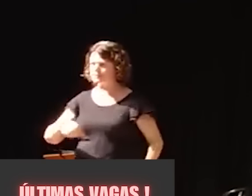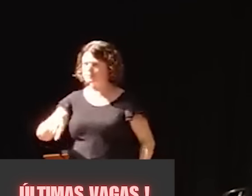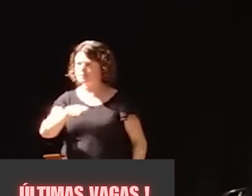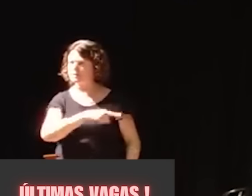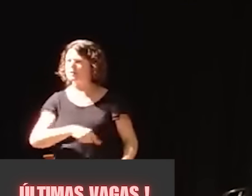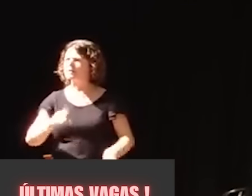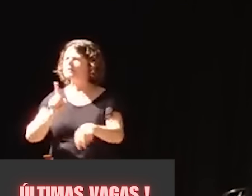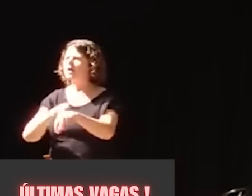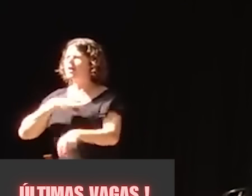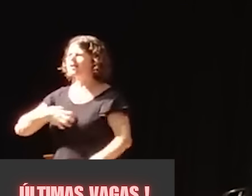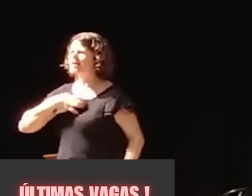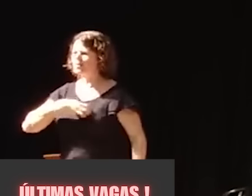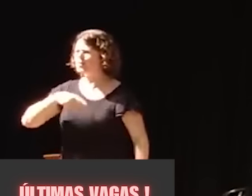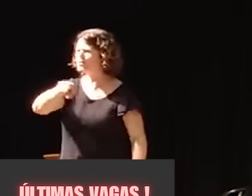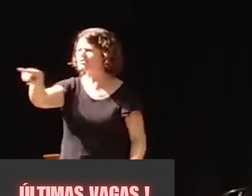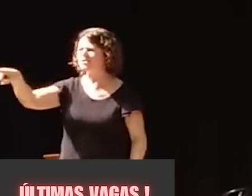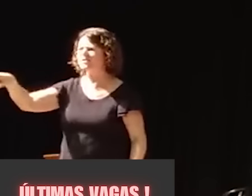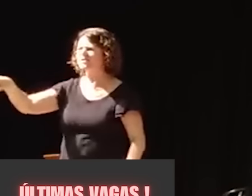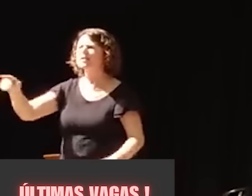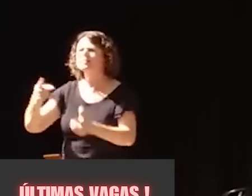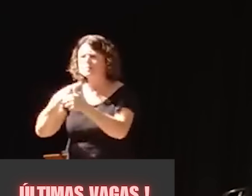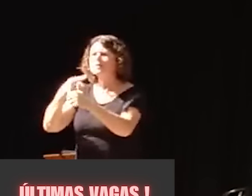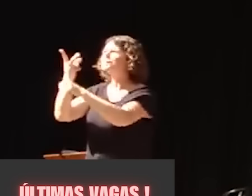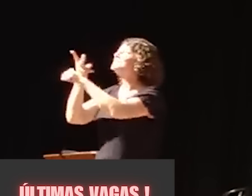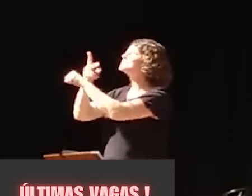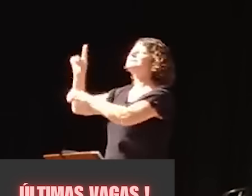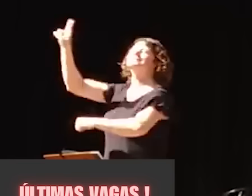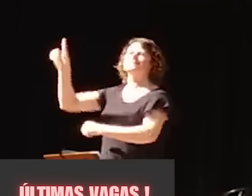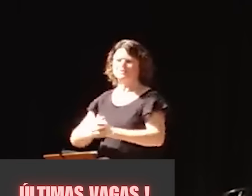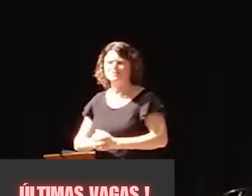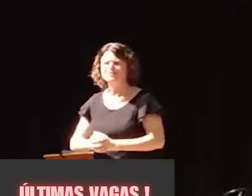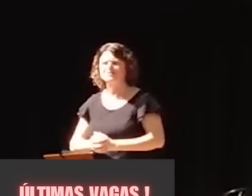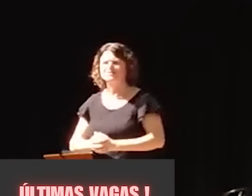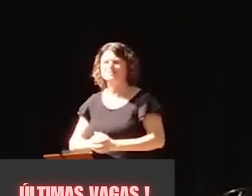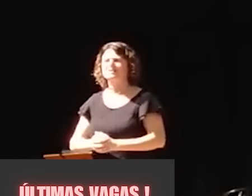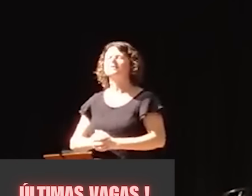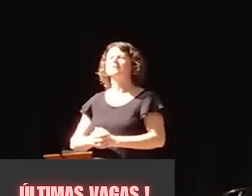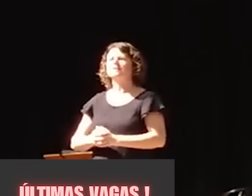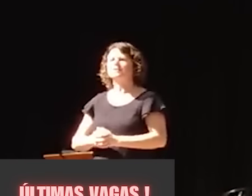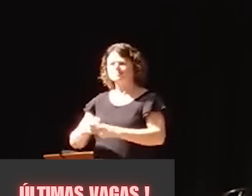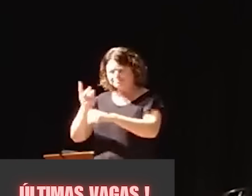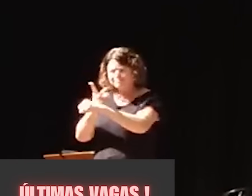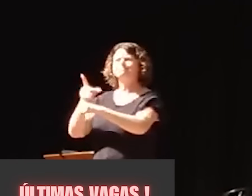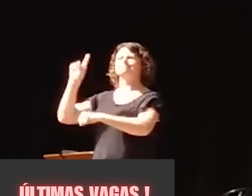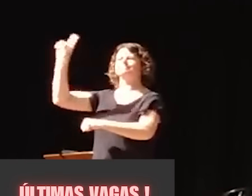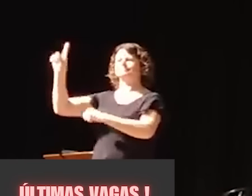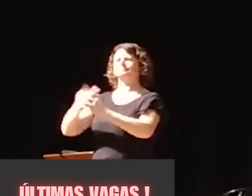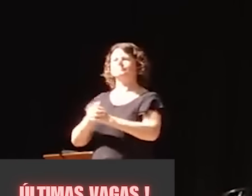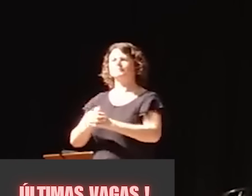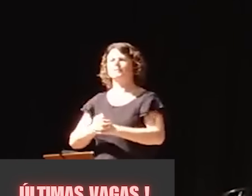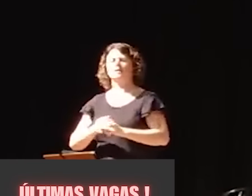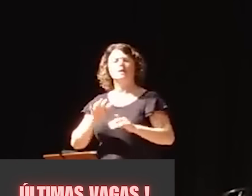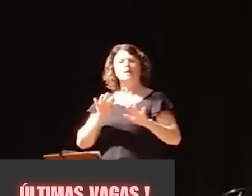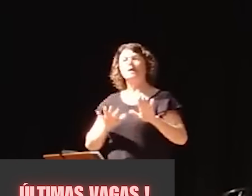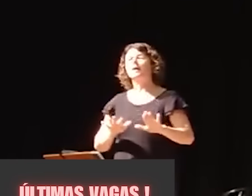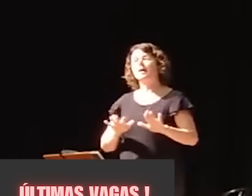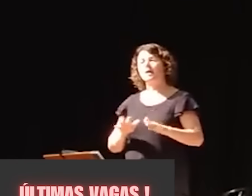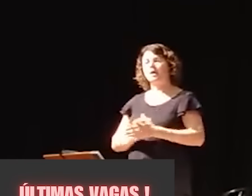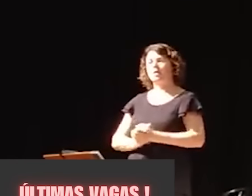busque ao Senhor primeira Samuel 36 e Davi muito se angustiou Porque o povo falava e apedrejá-lo porque a alma de